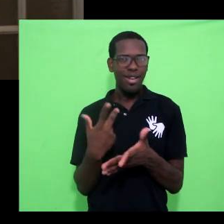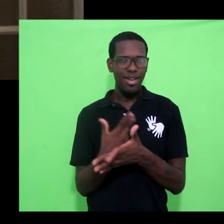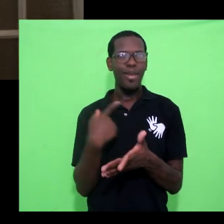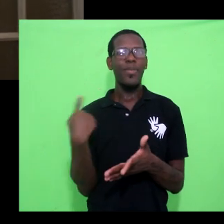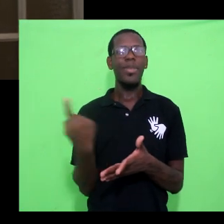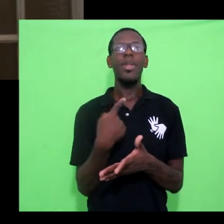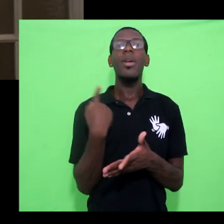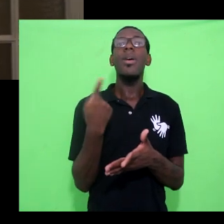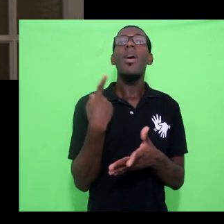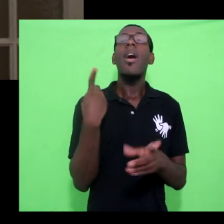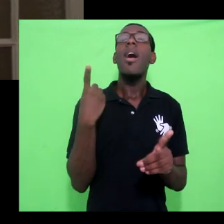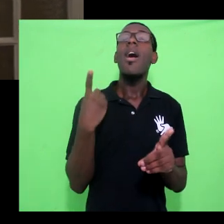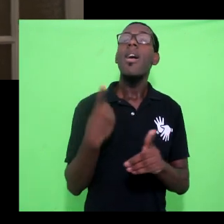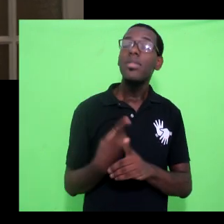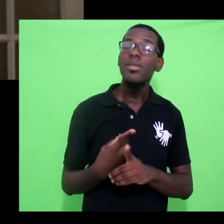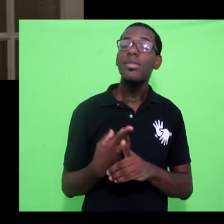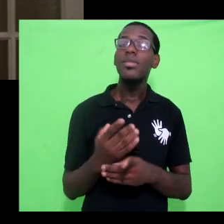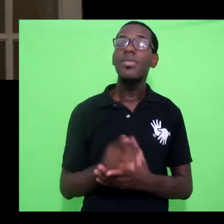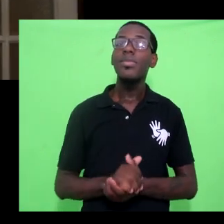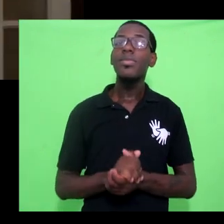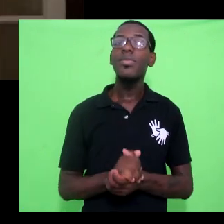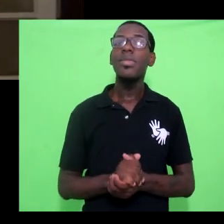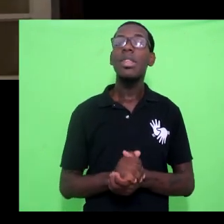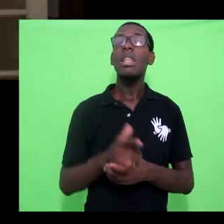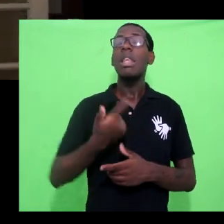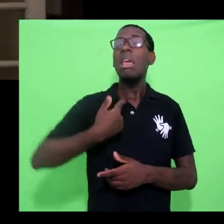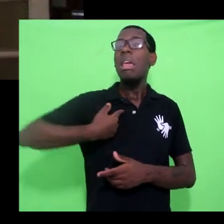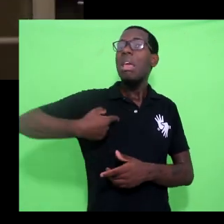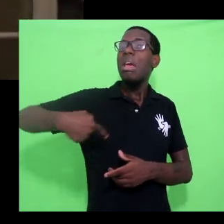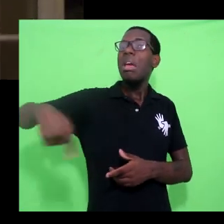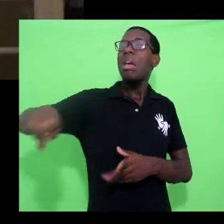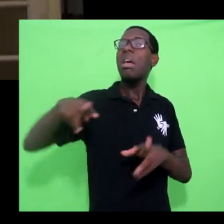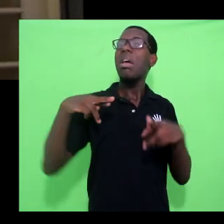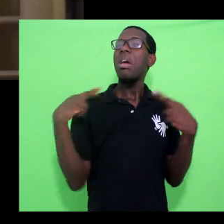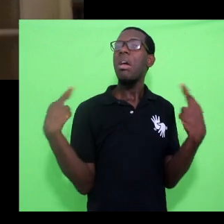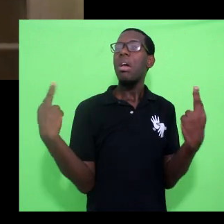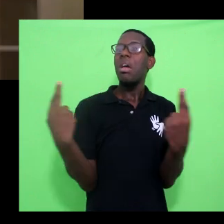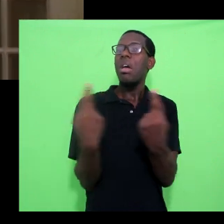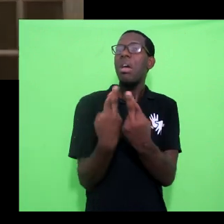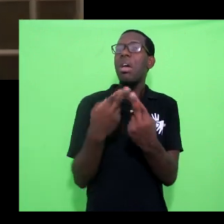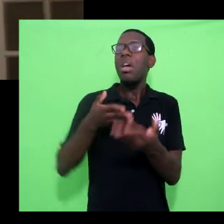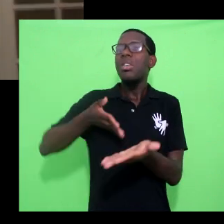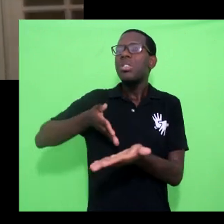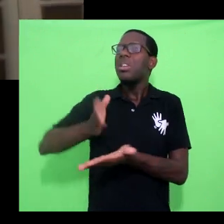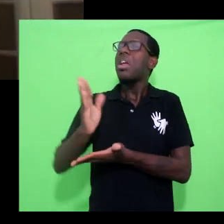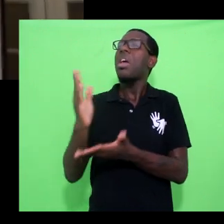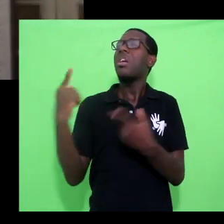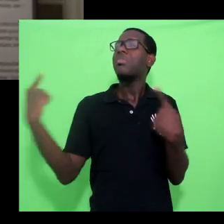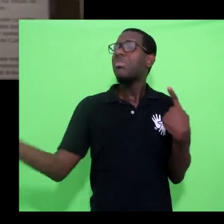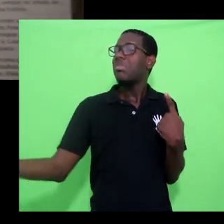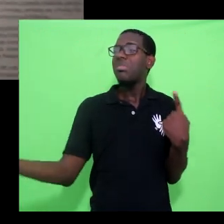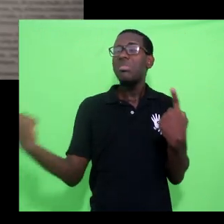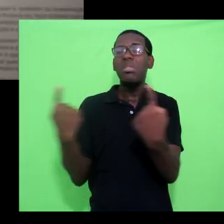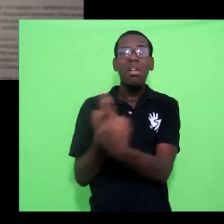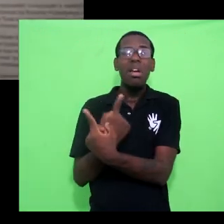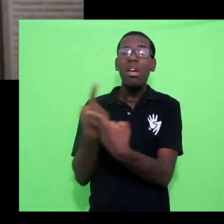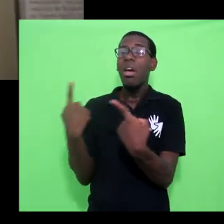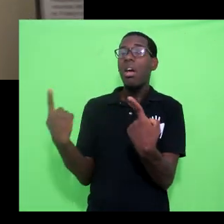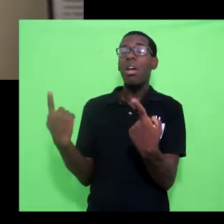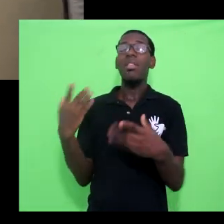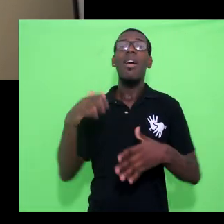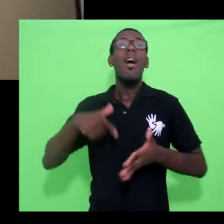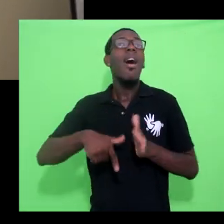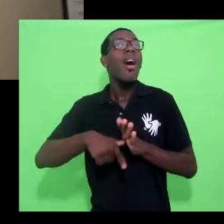e a história de Nova Iguaçu, a história da Baixada. Eu posso afirmar, sem medo de errar, que existe, em termos